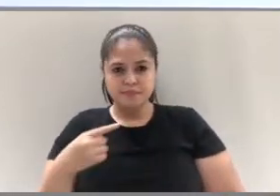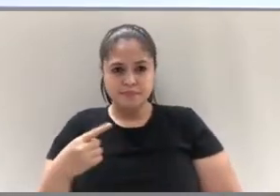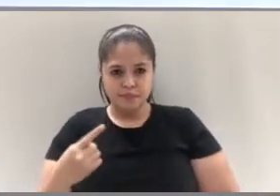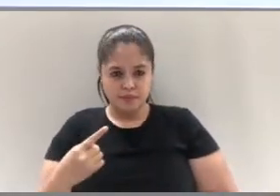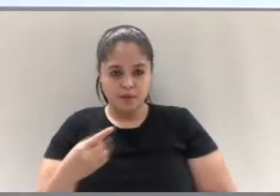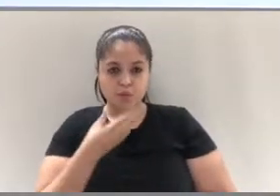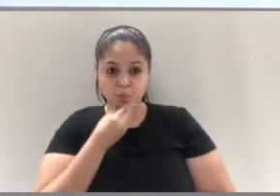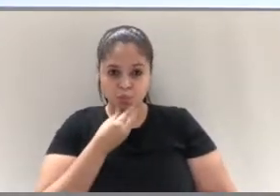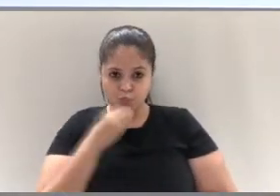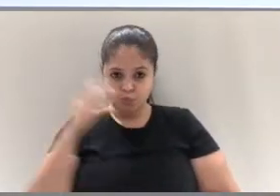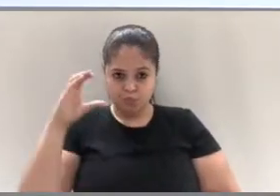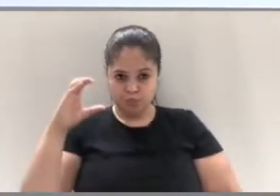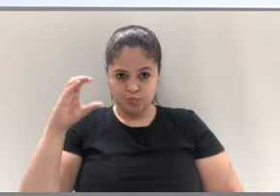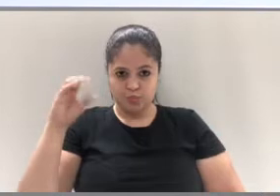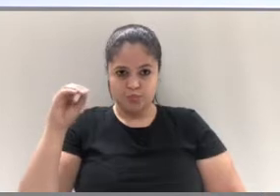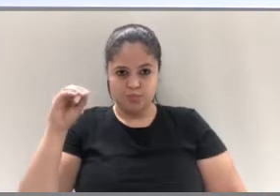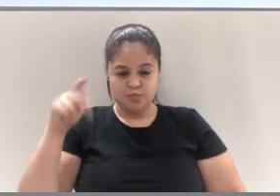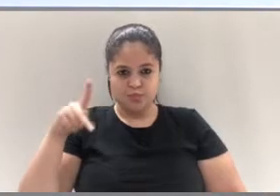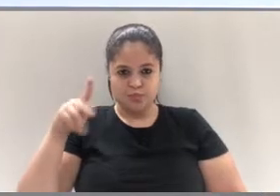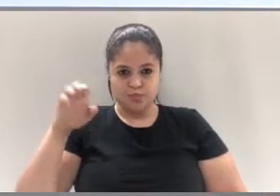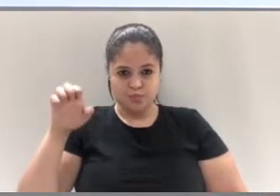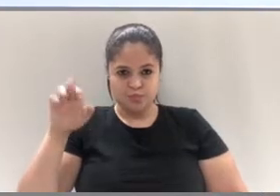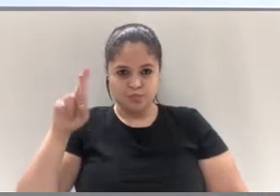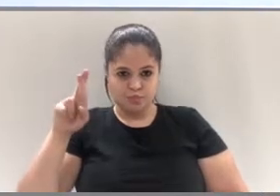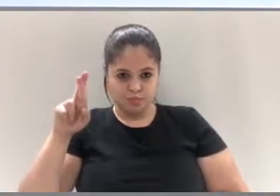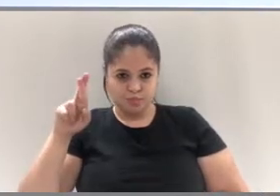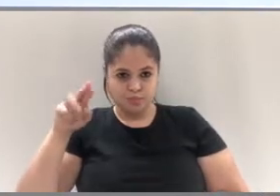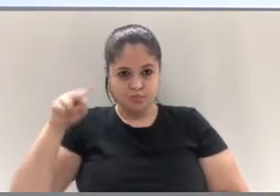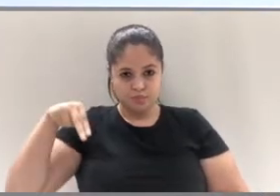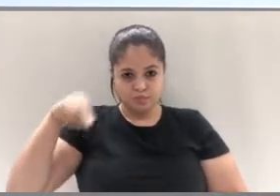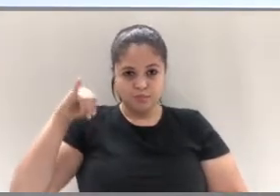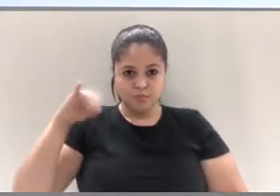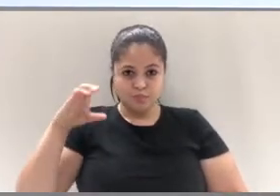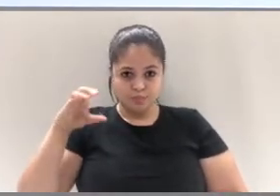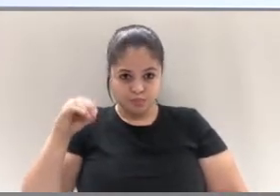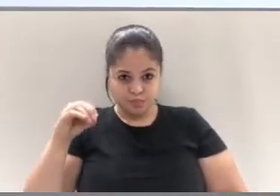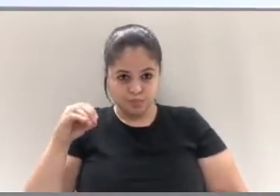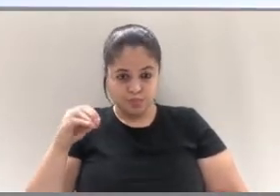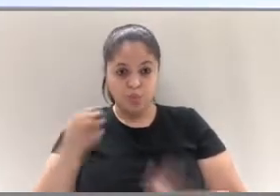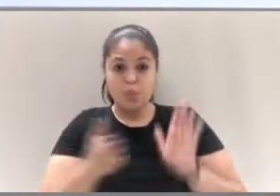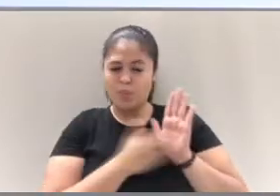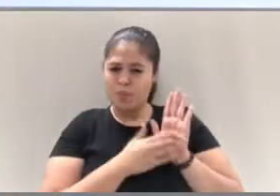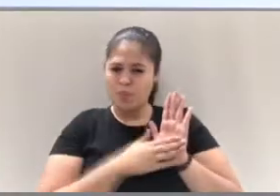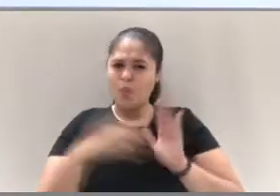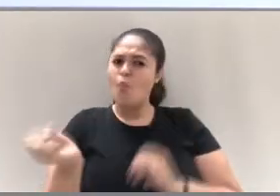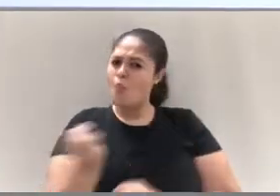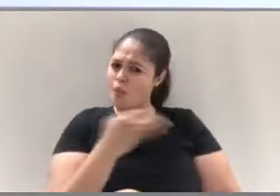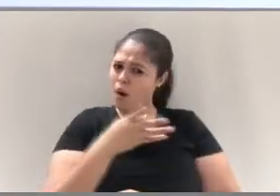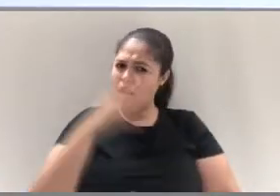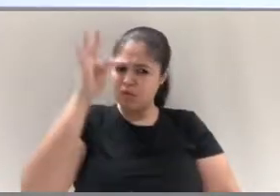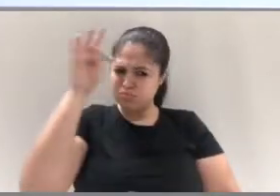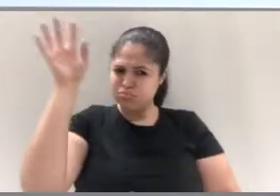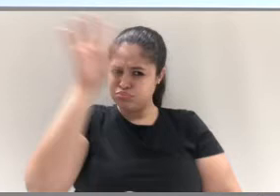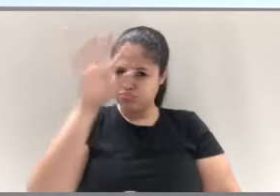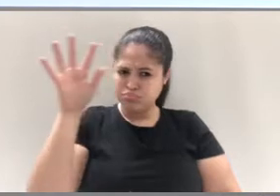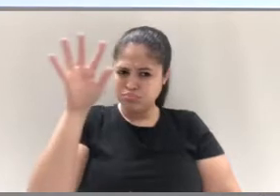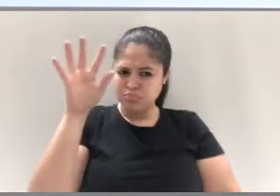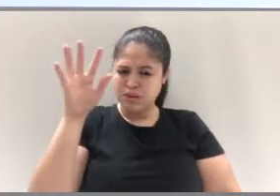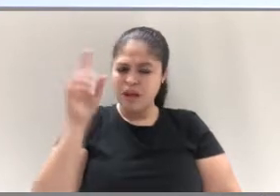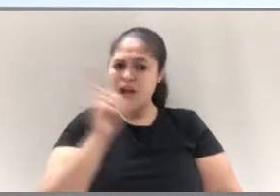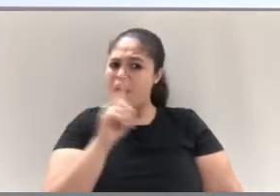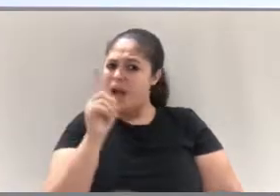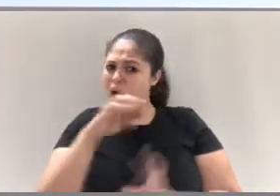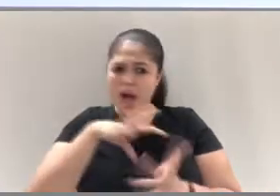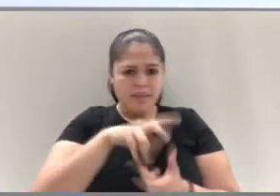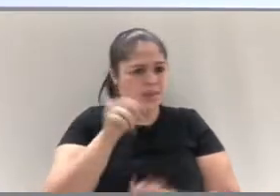Porém, Copérnico propôs uma nova teoria, a teoria de que a Terra não está mais no centro e